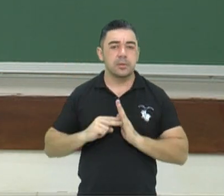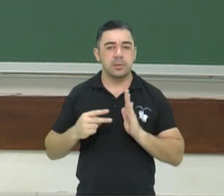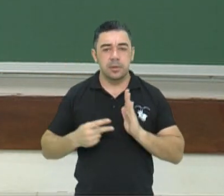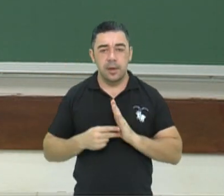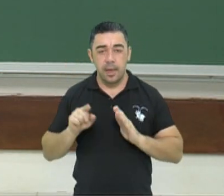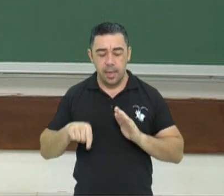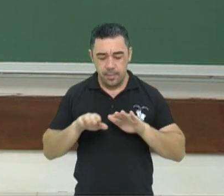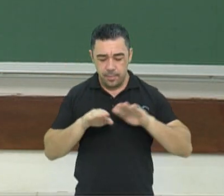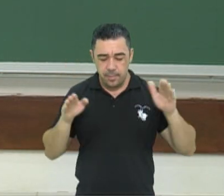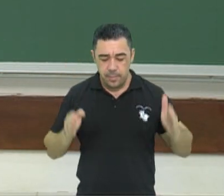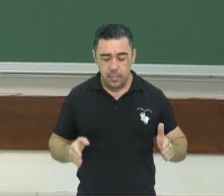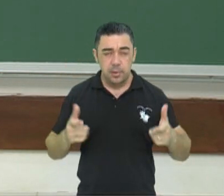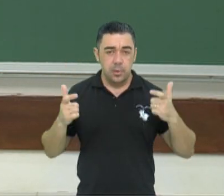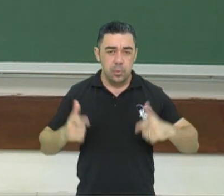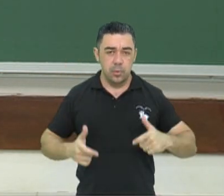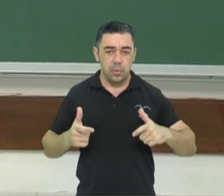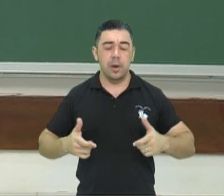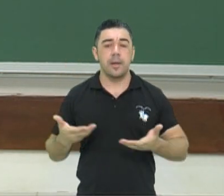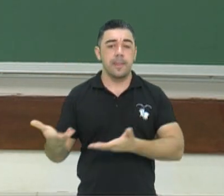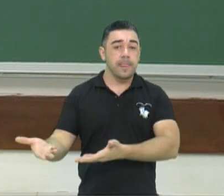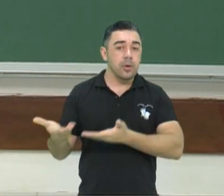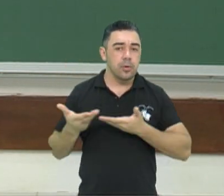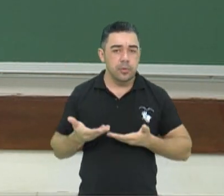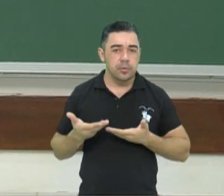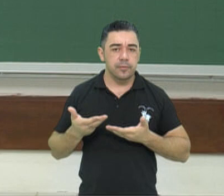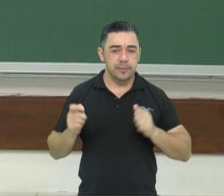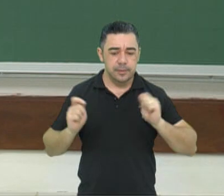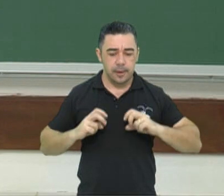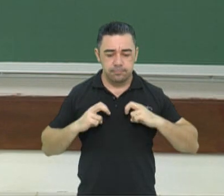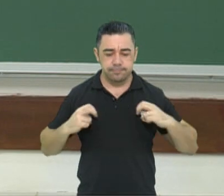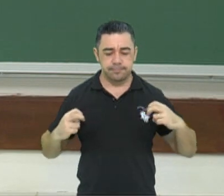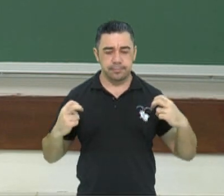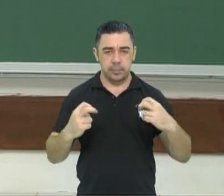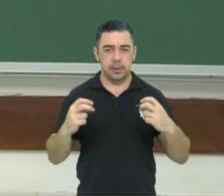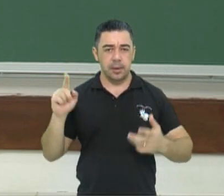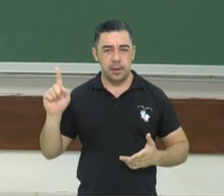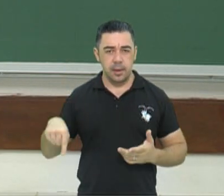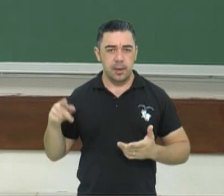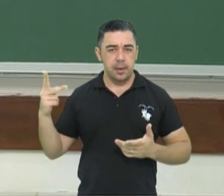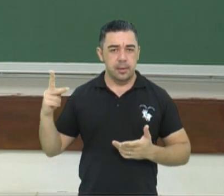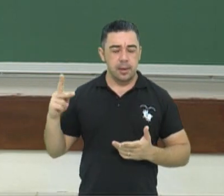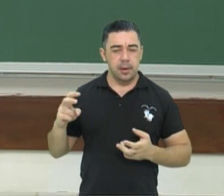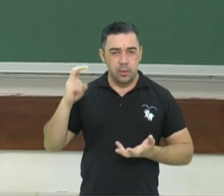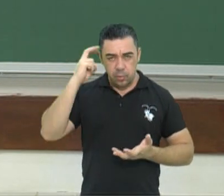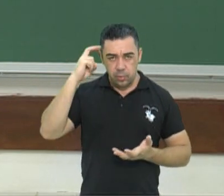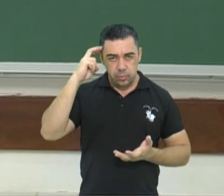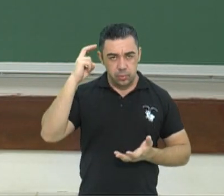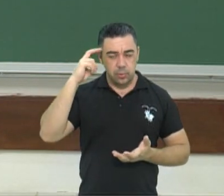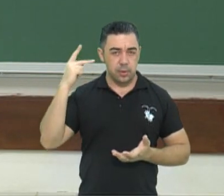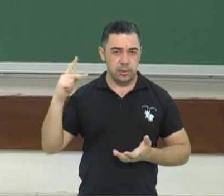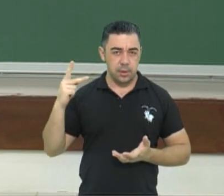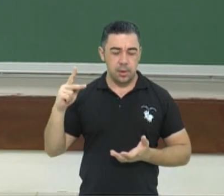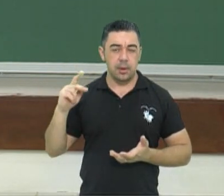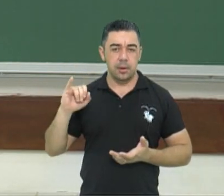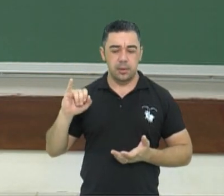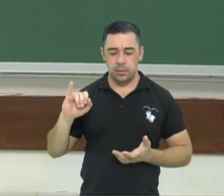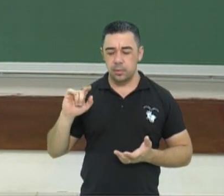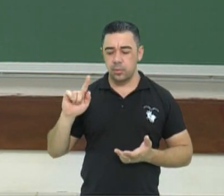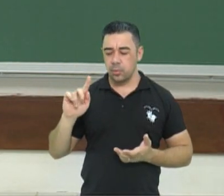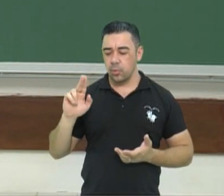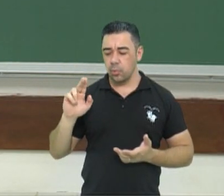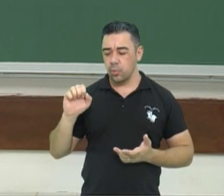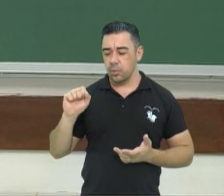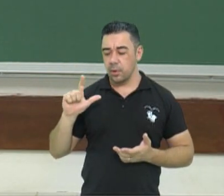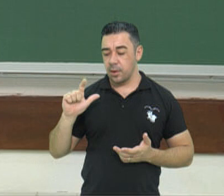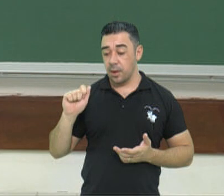a mesa é um local de convite dos iugoslavos, da cultura balcã, onde ela nasceu. Então, dessa